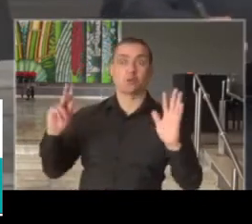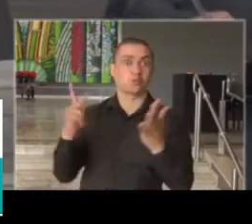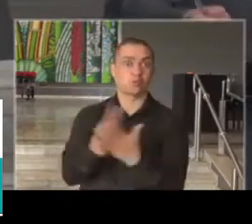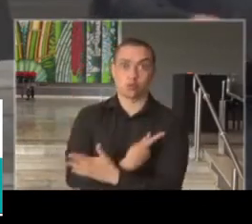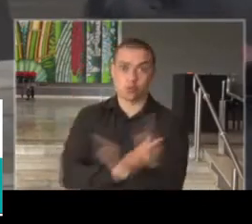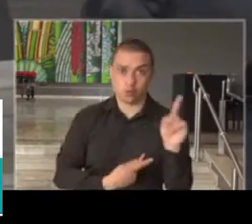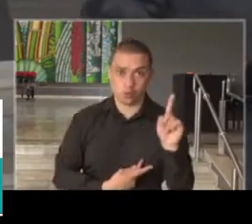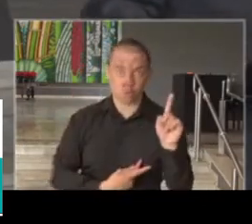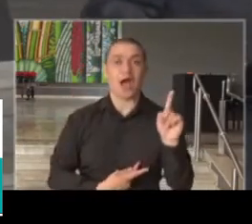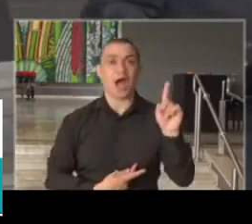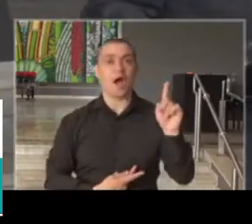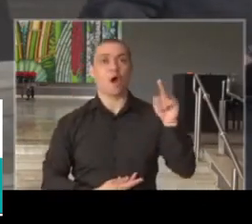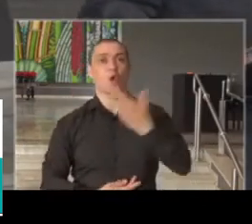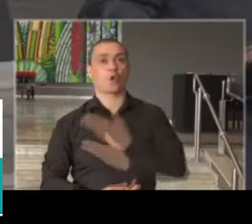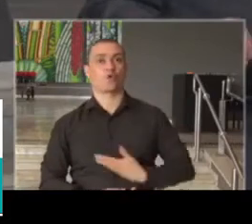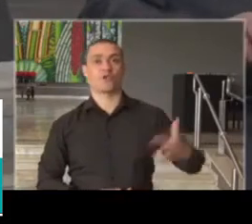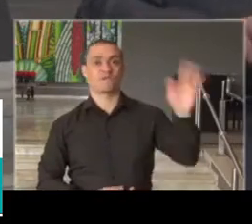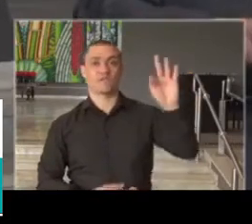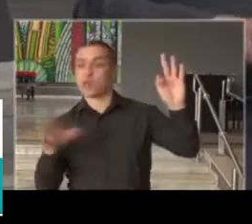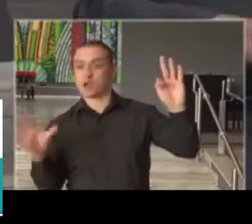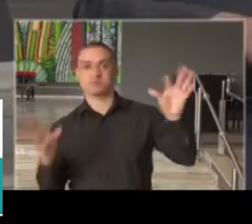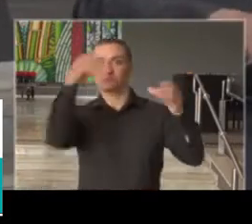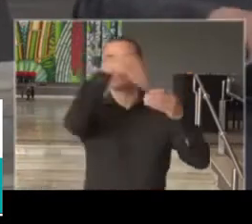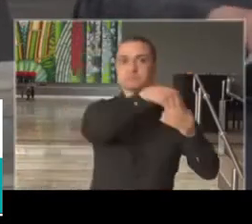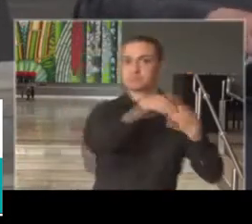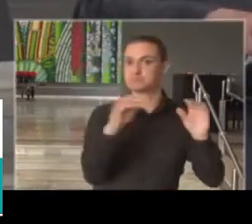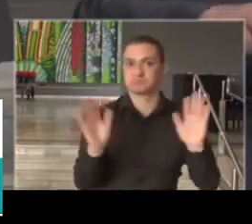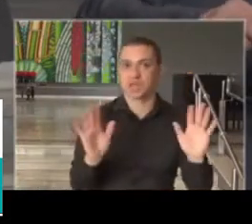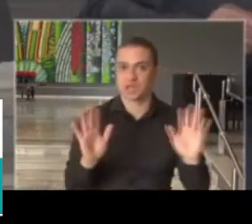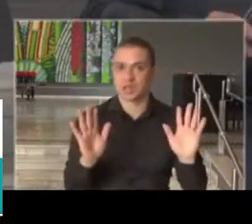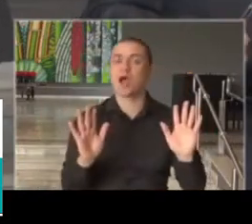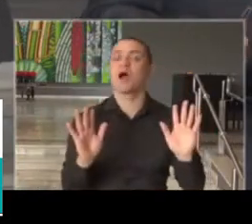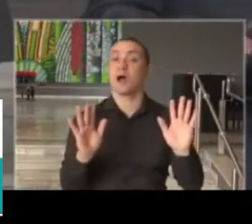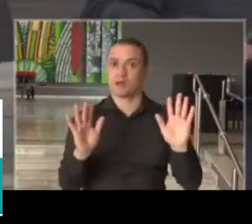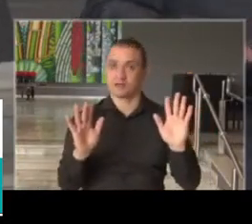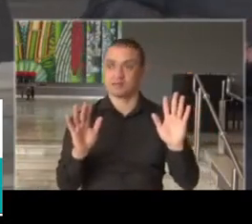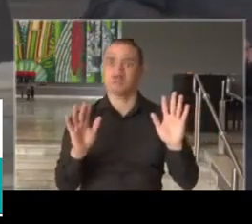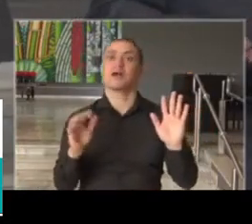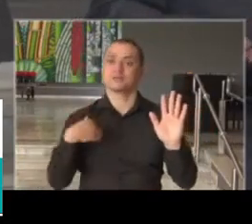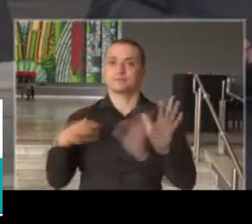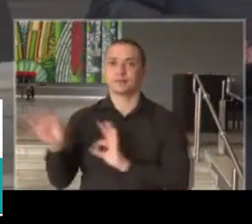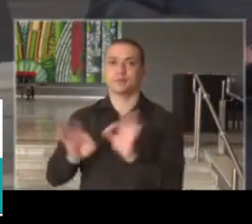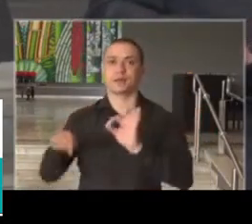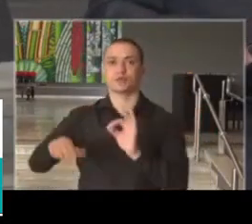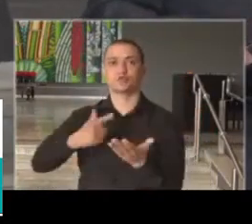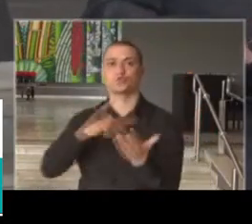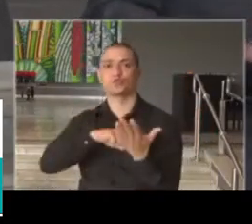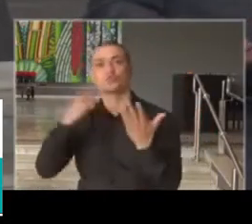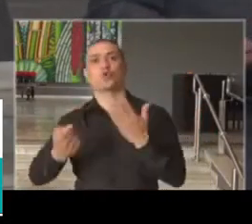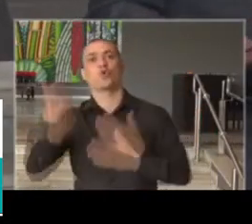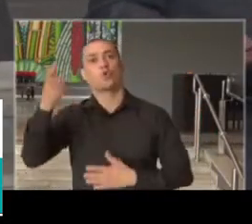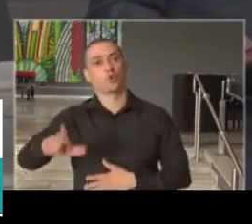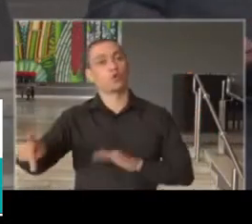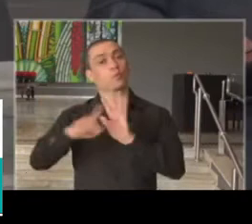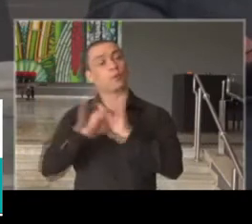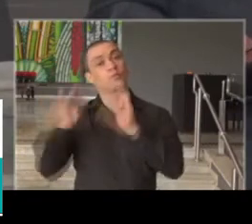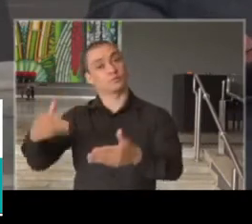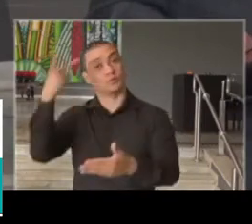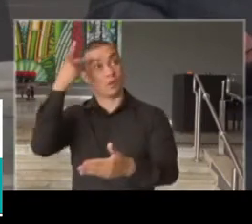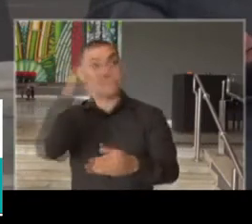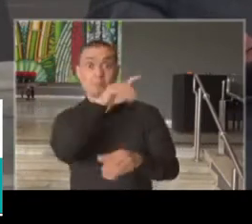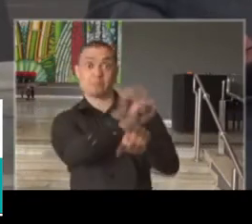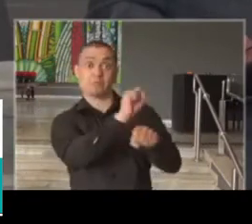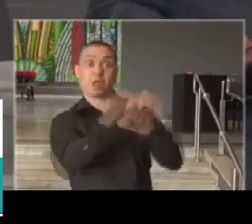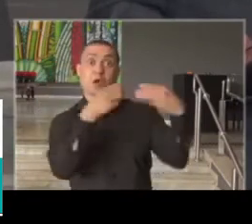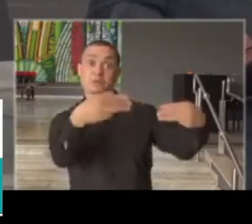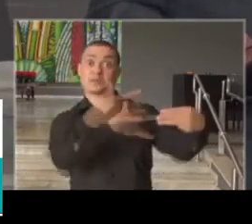a provisão que todos nós esperamos, que é a incorporação dessa vacina pelo nosso Ministério da